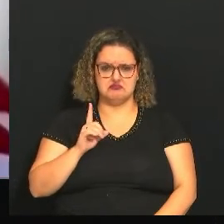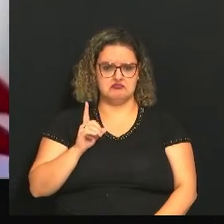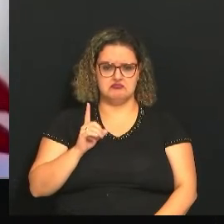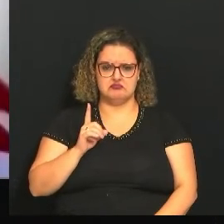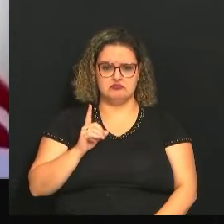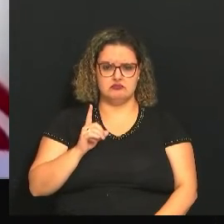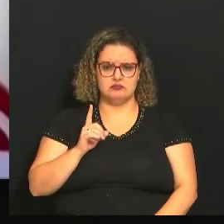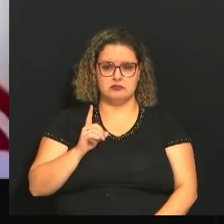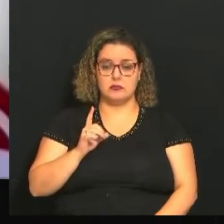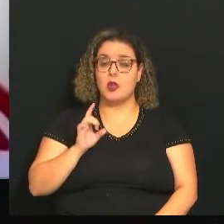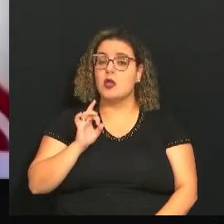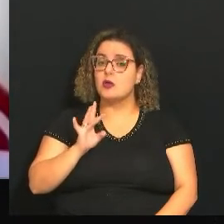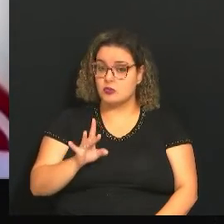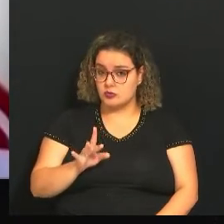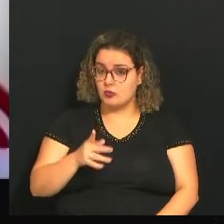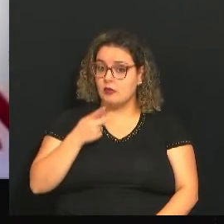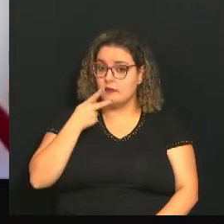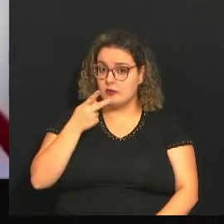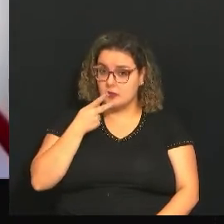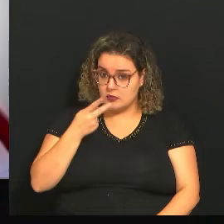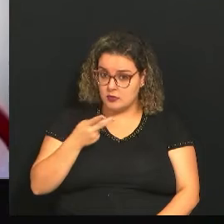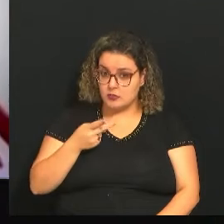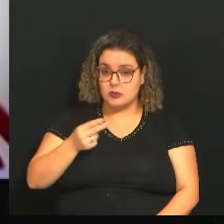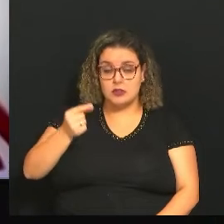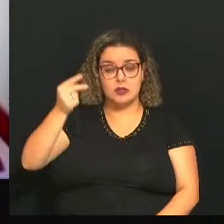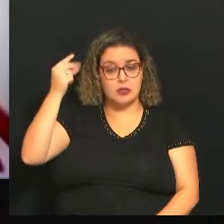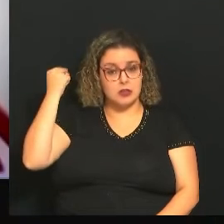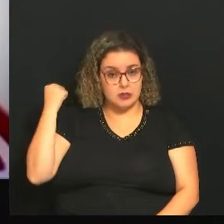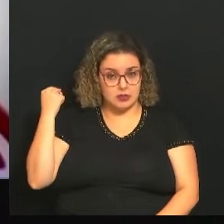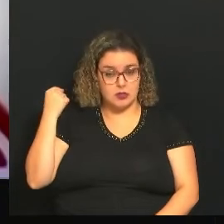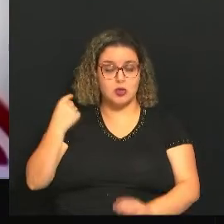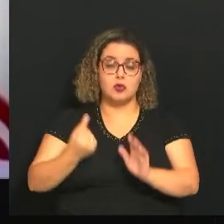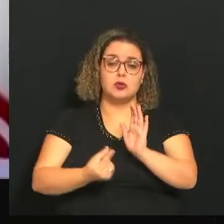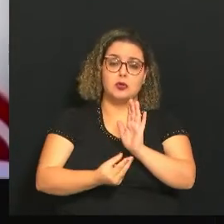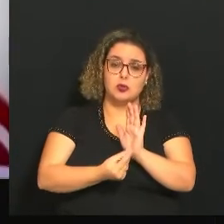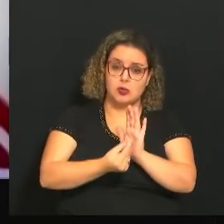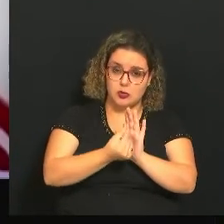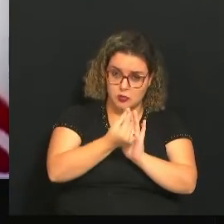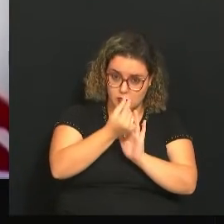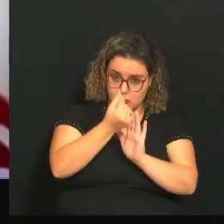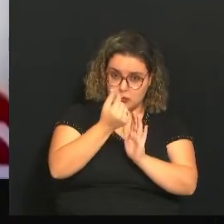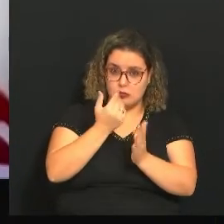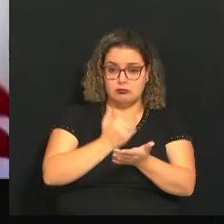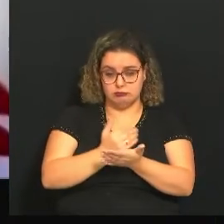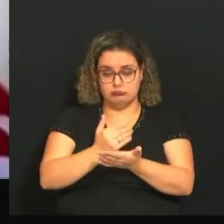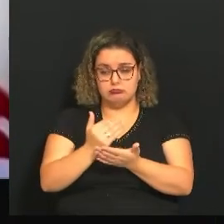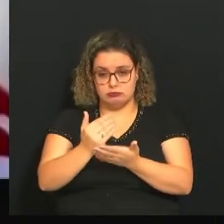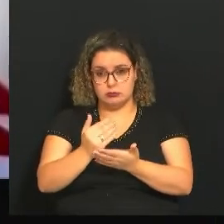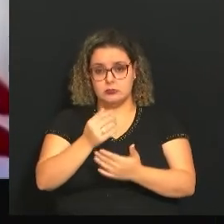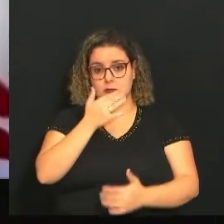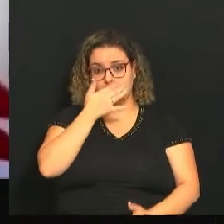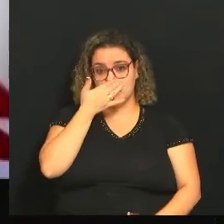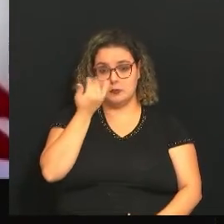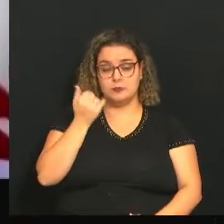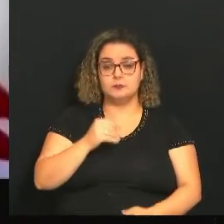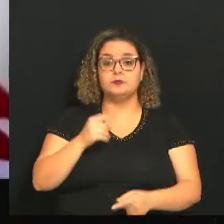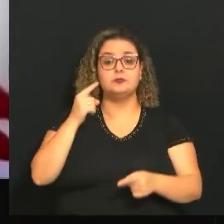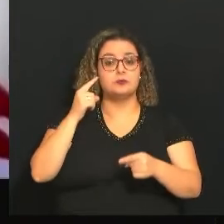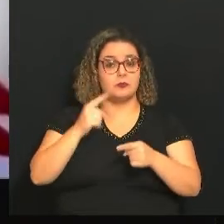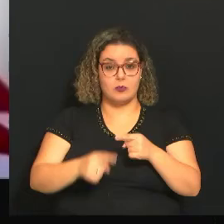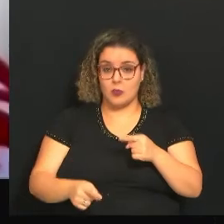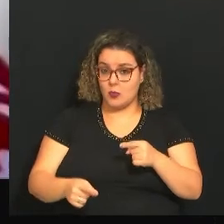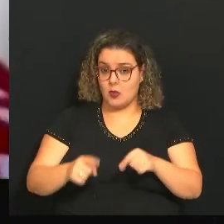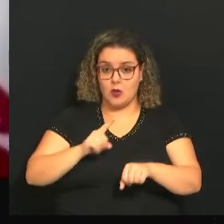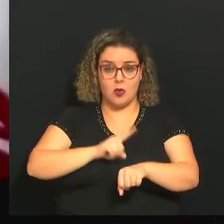está reafirmando aquilo que ele já estava lá no processo orçamentário. E, claro, proibir hora